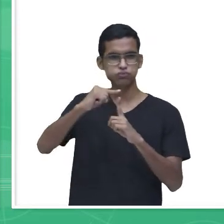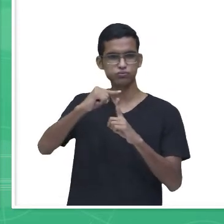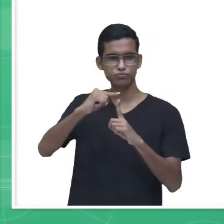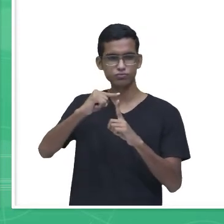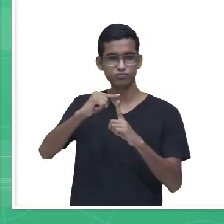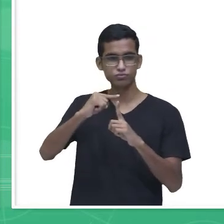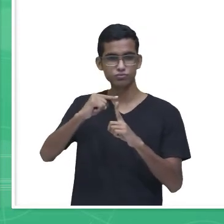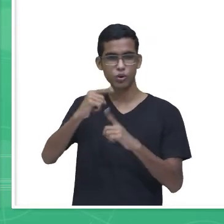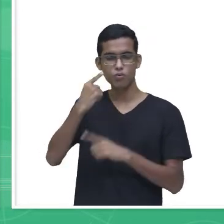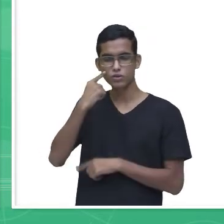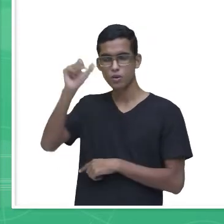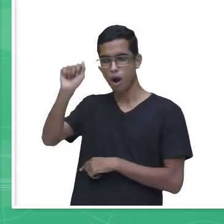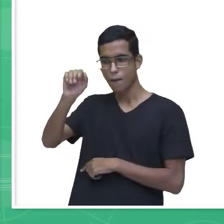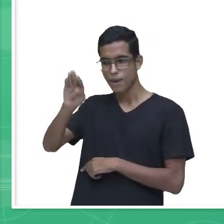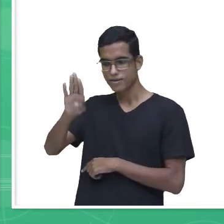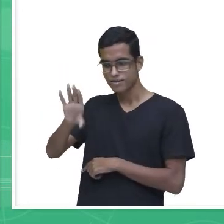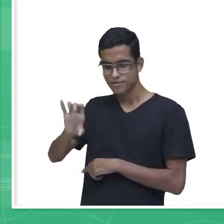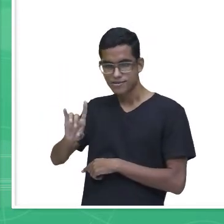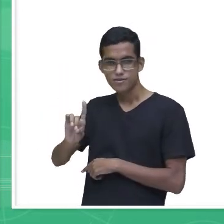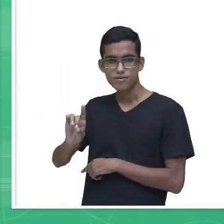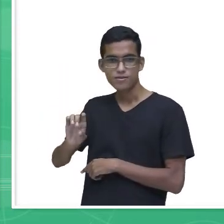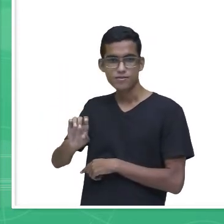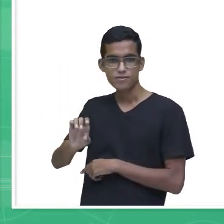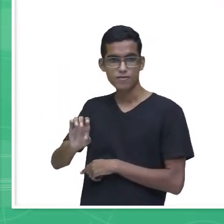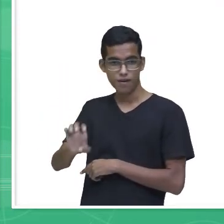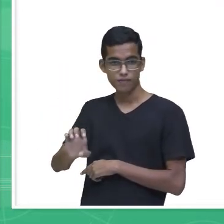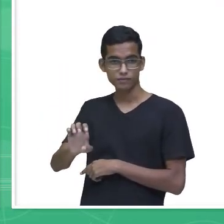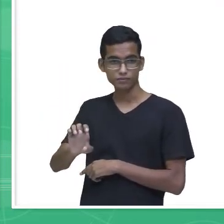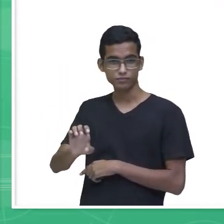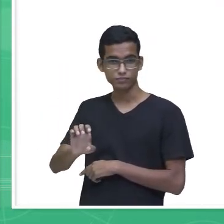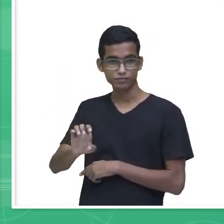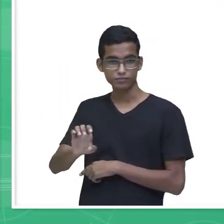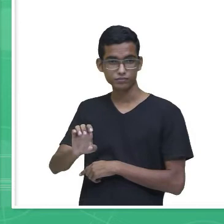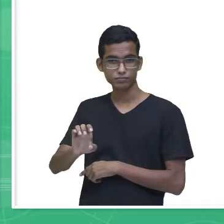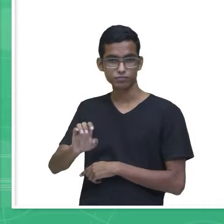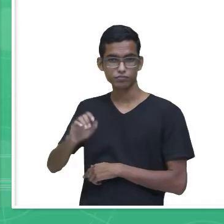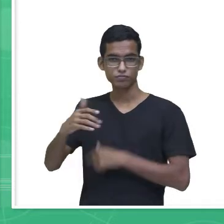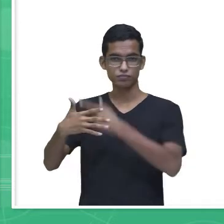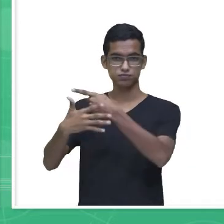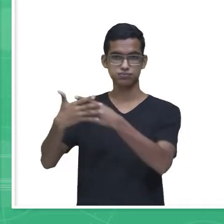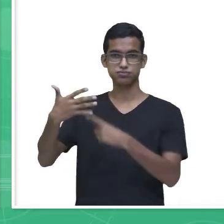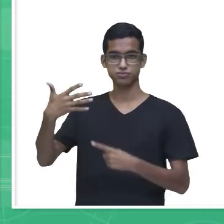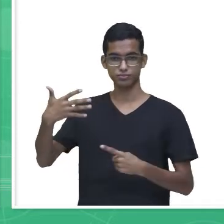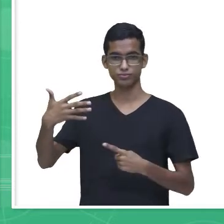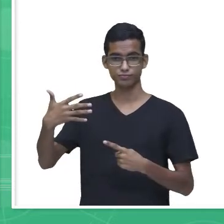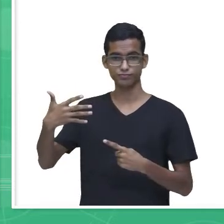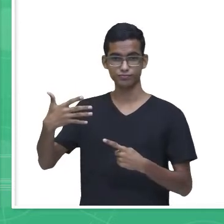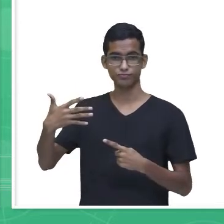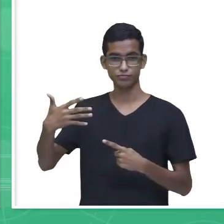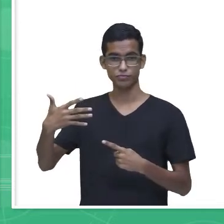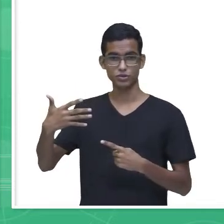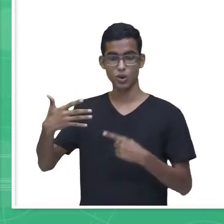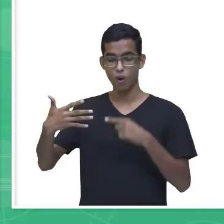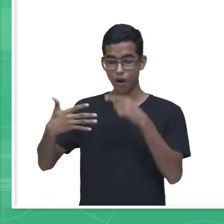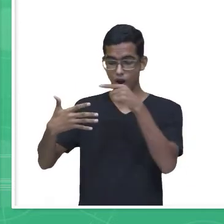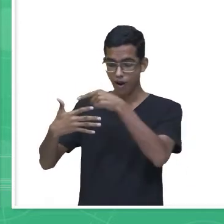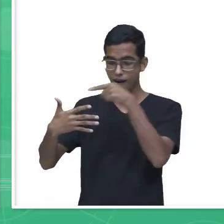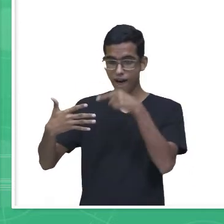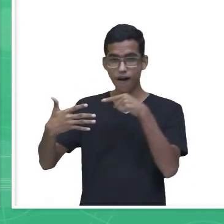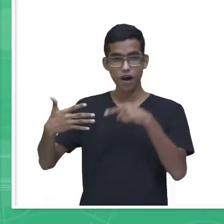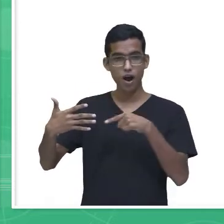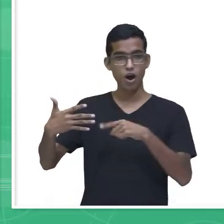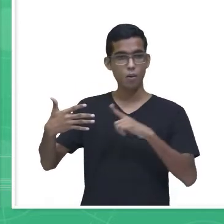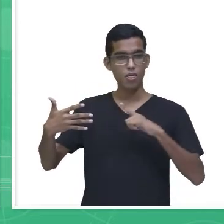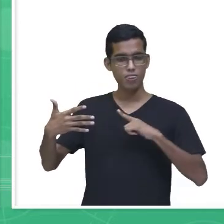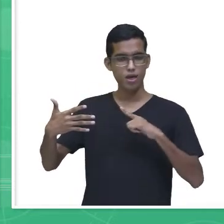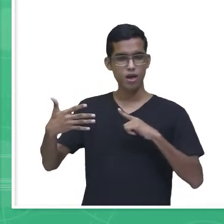uma dessas alternativas, tá certo? E elas vão fornecer informações, né, que são as palavras-chave. E vocês vão buscar no